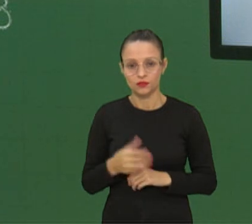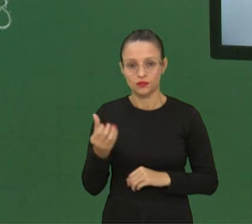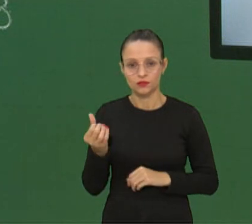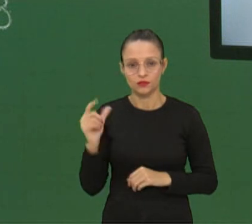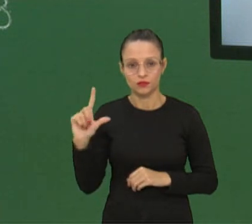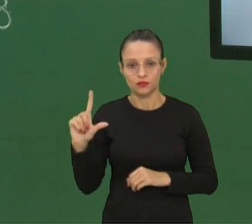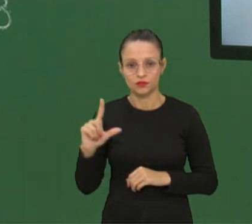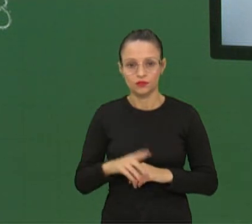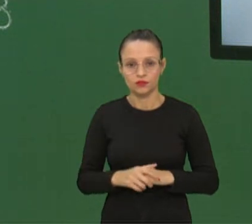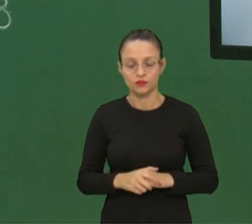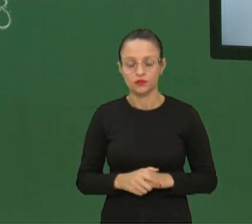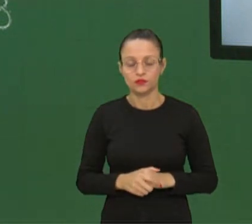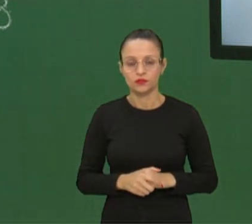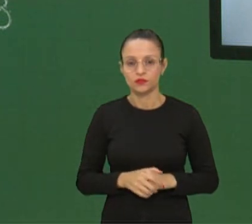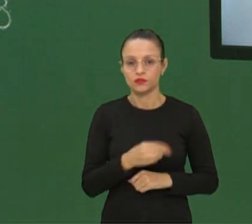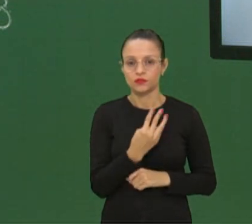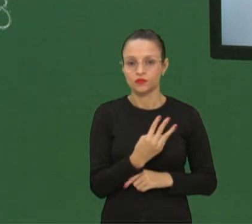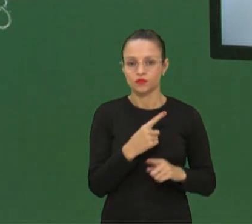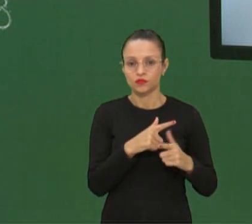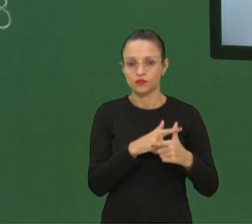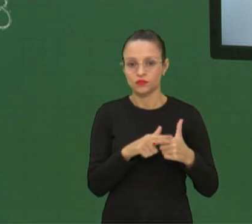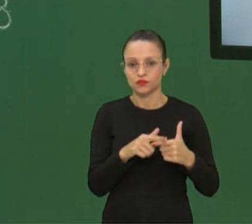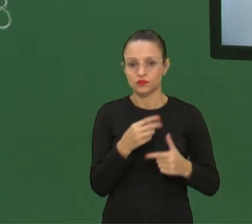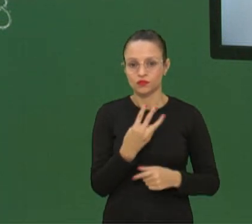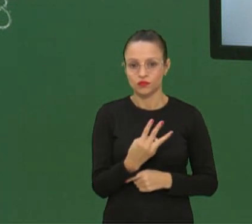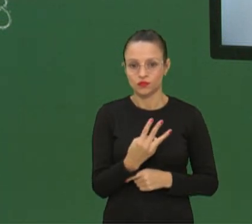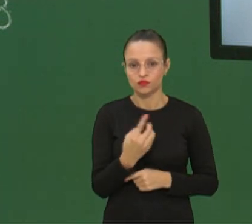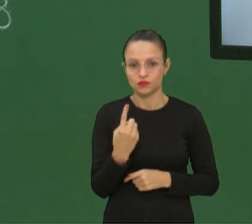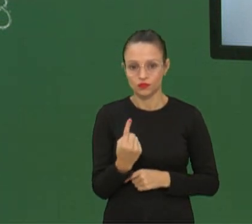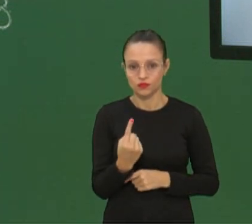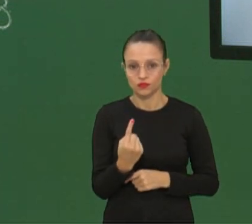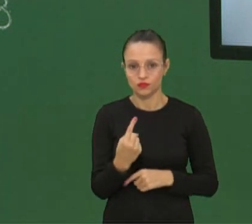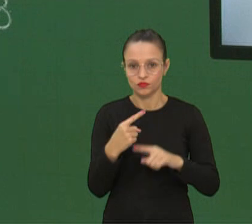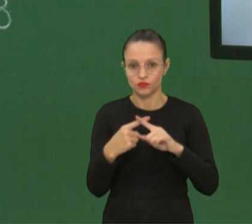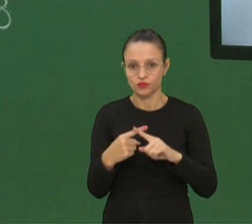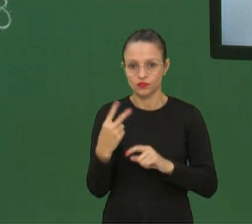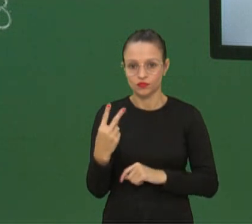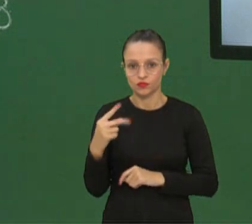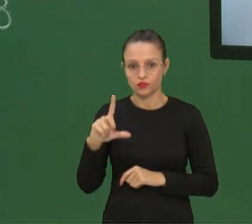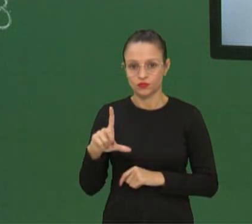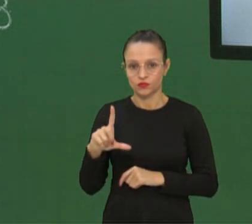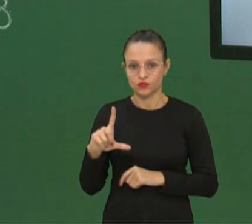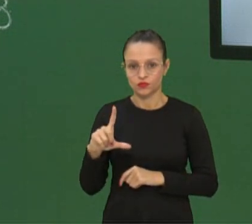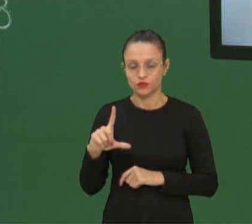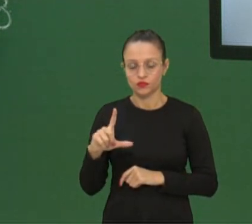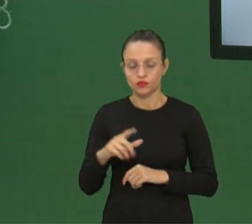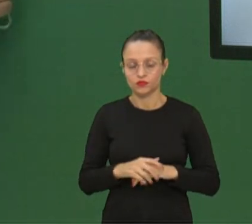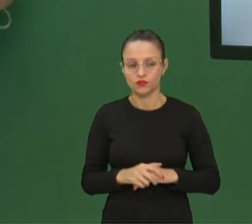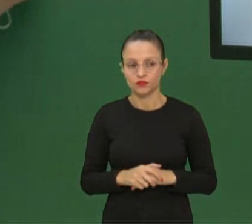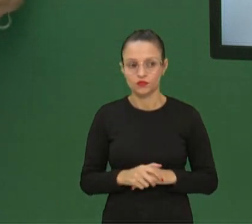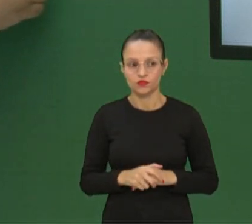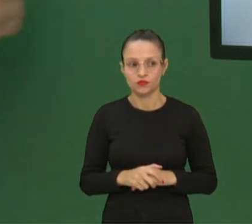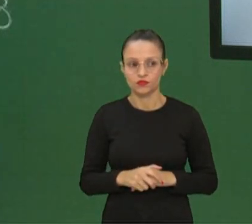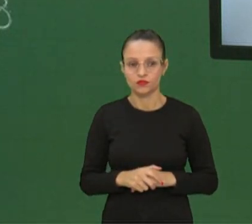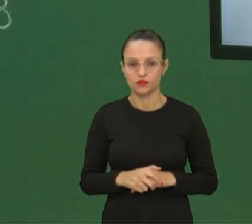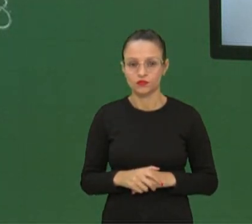6L. 3 dividido por 3 é 1. 1 vezes 2L, 2L.